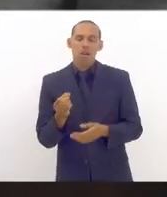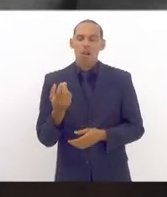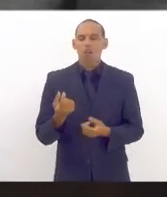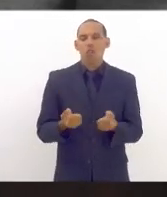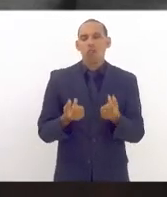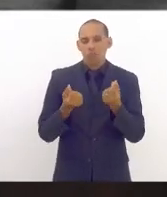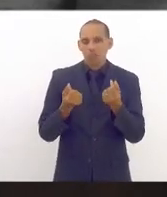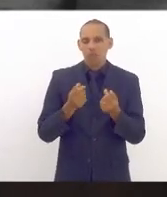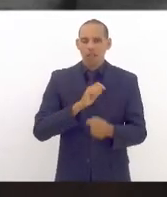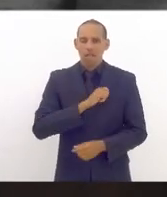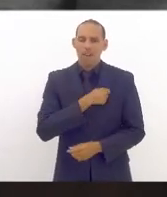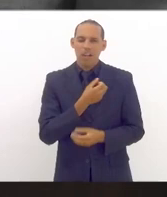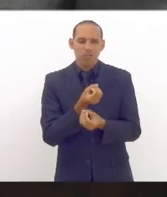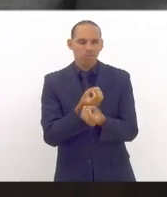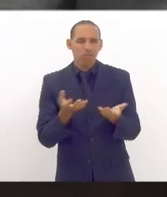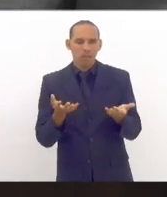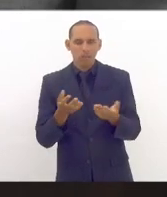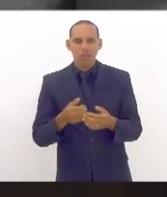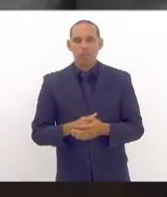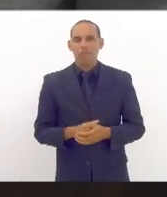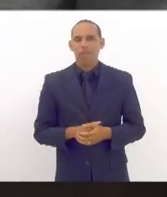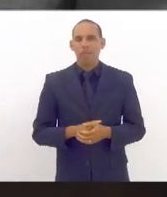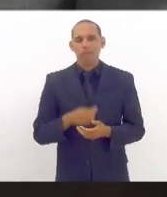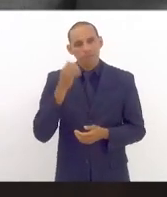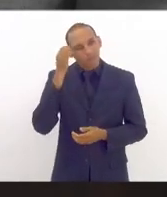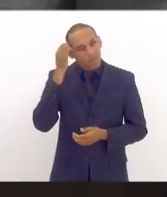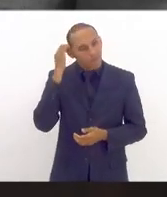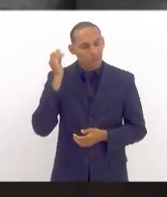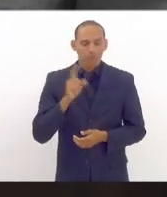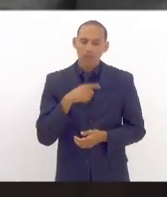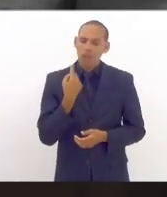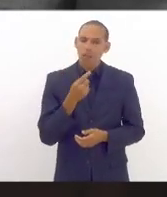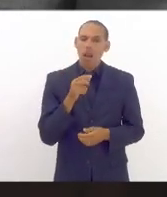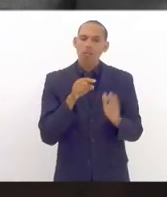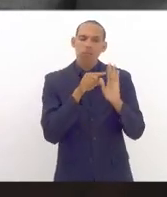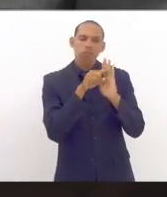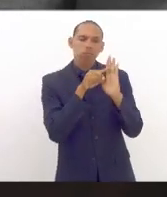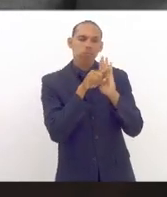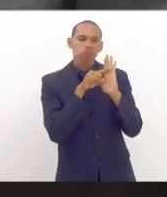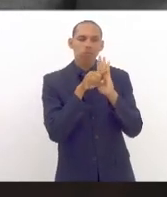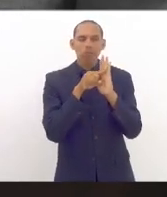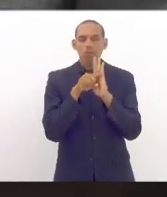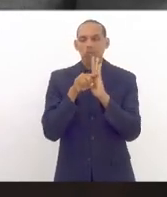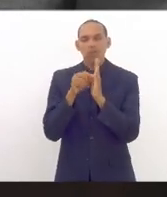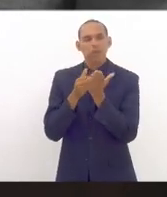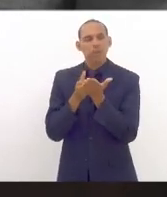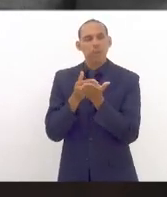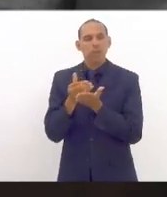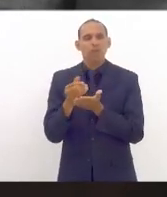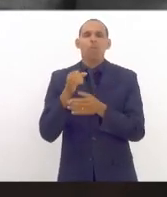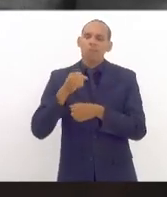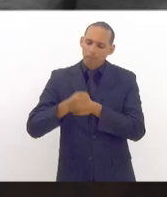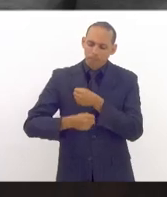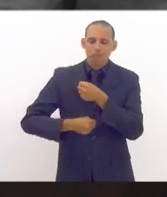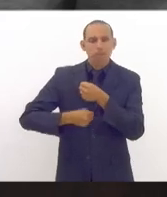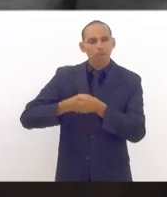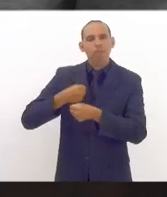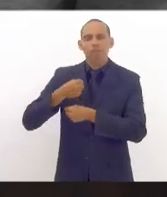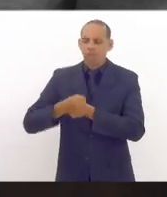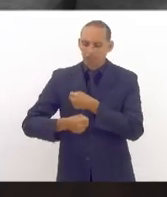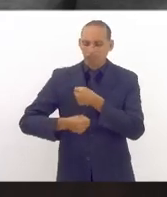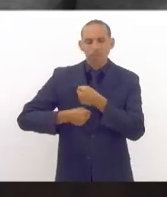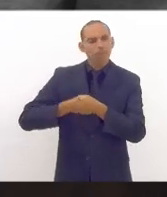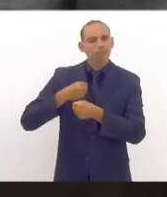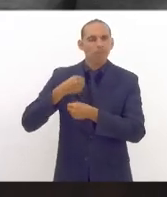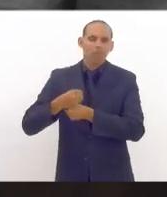fiscal concedido E aí a gente começou a verificar anualmente não